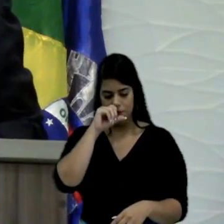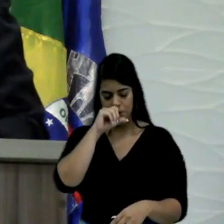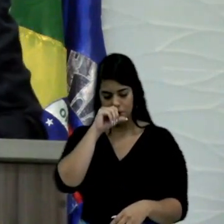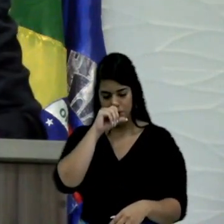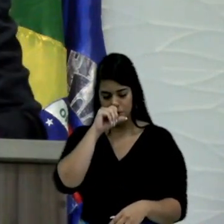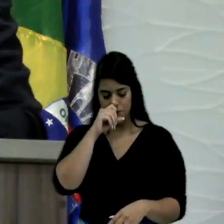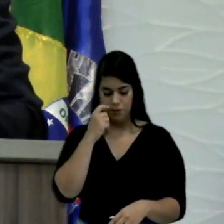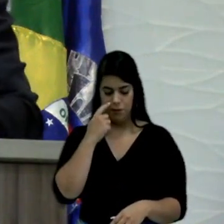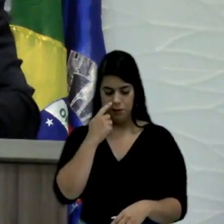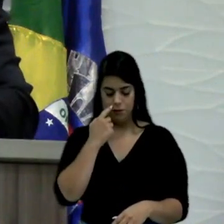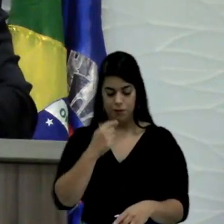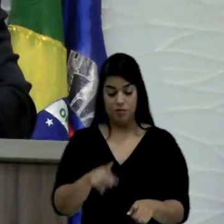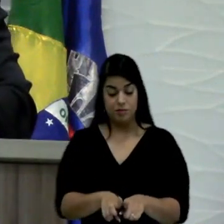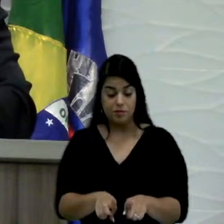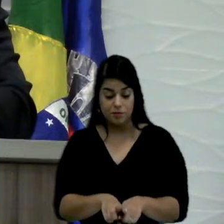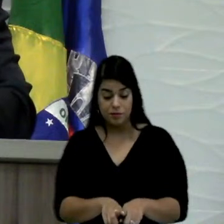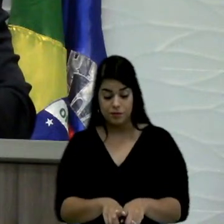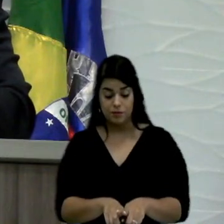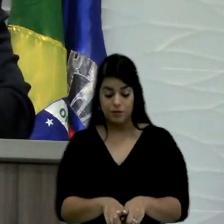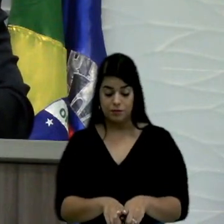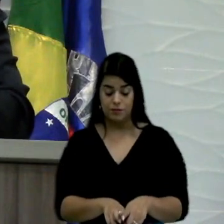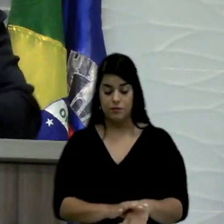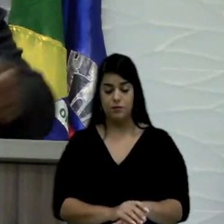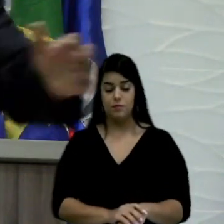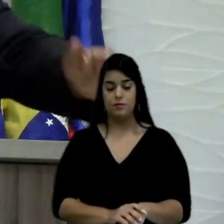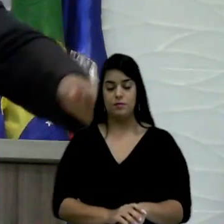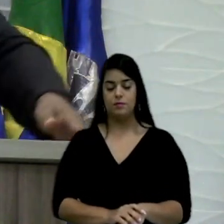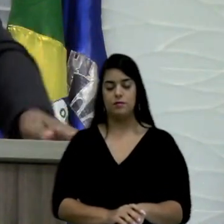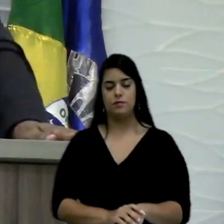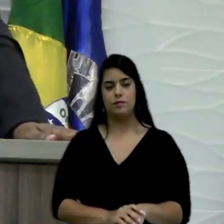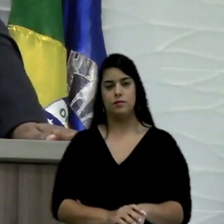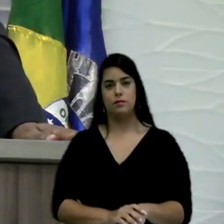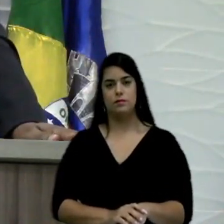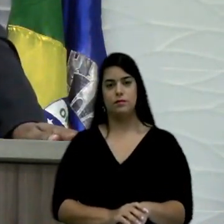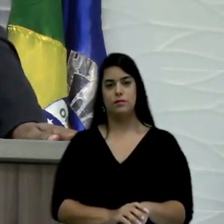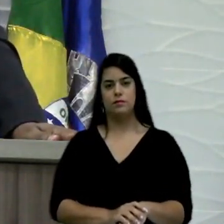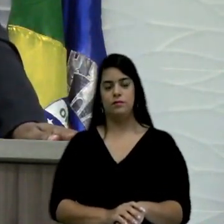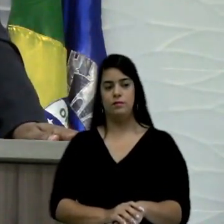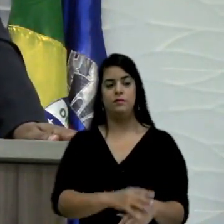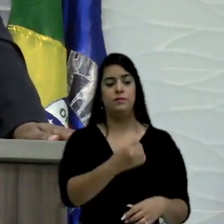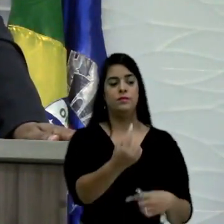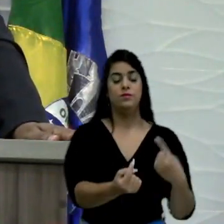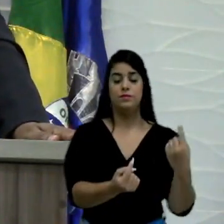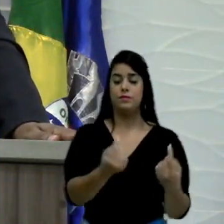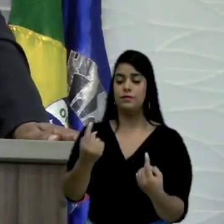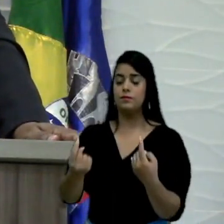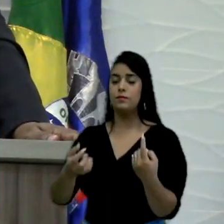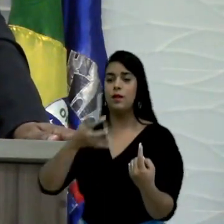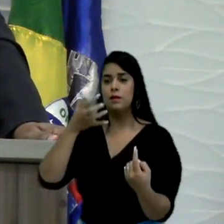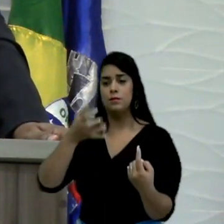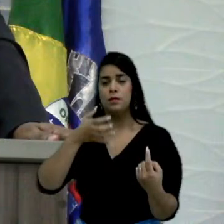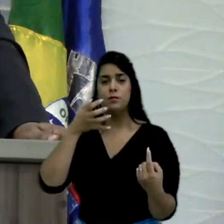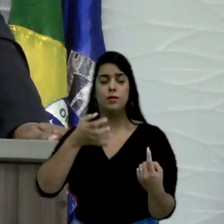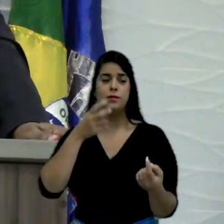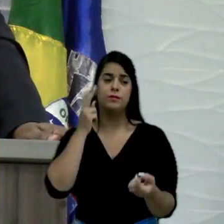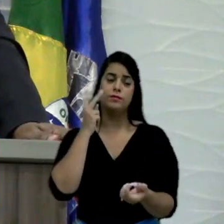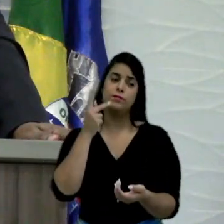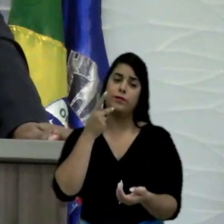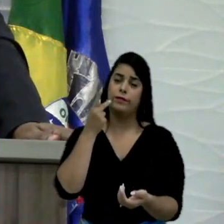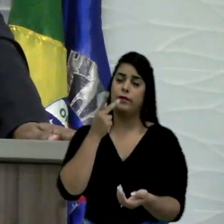à questão que a gente vê aqui, cada um tem um discurso e fala, fala,